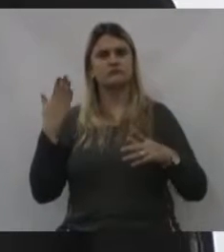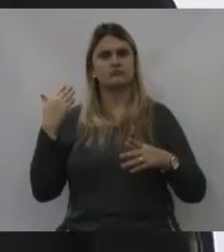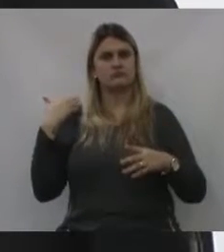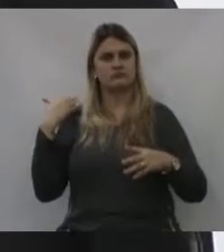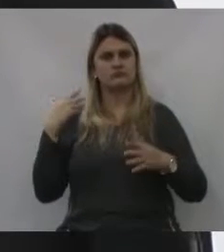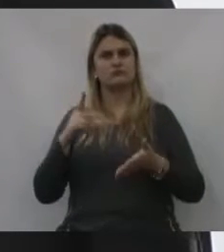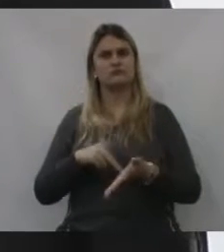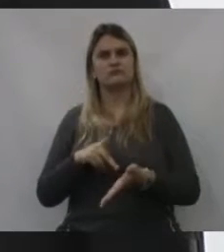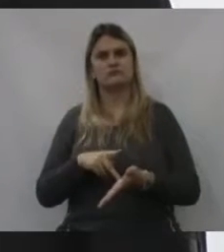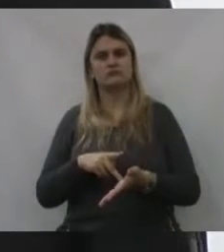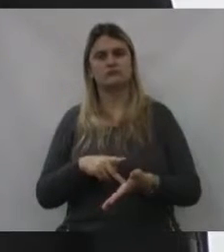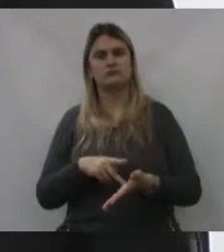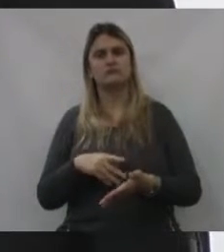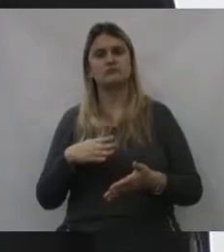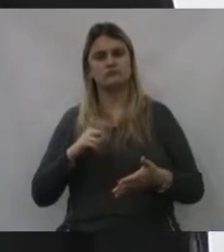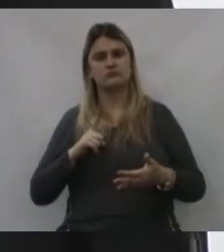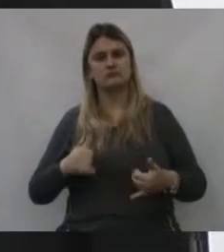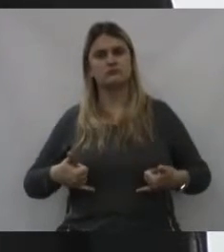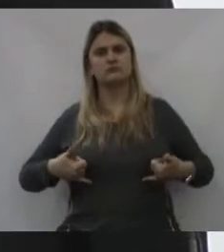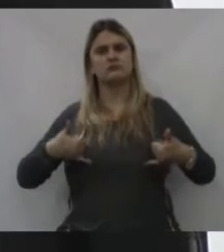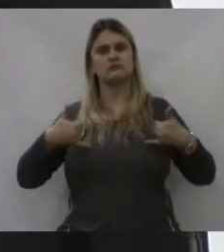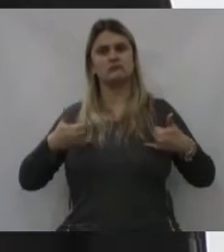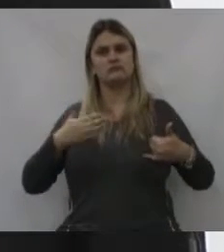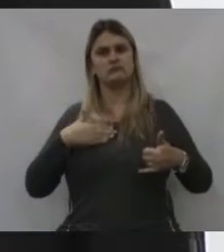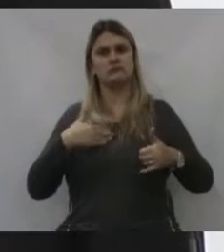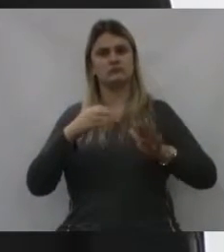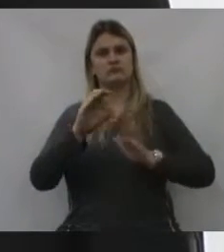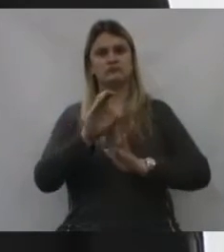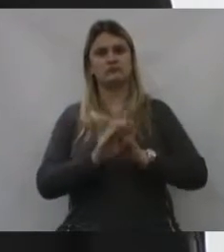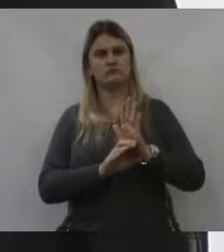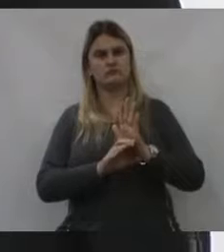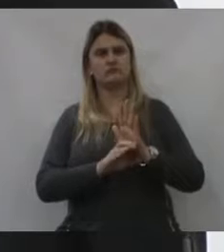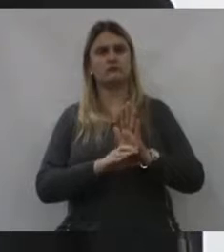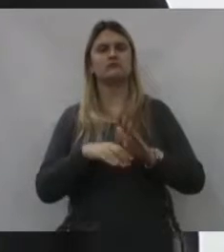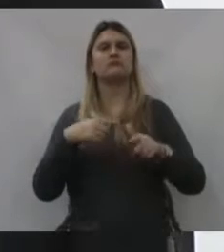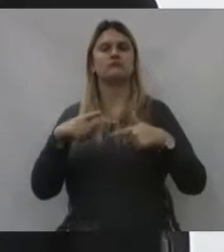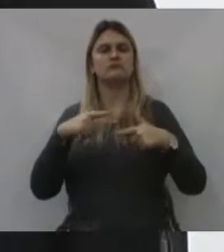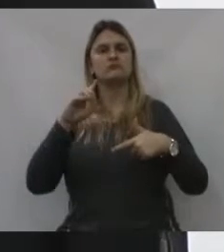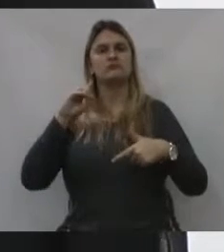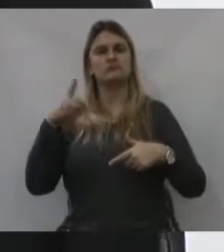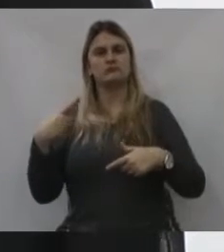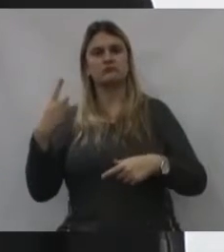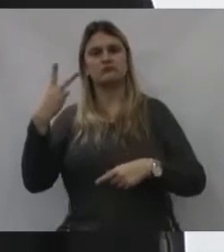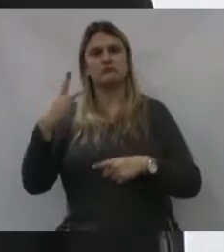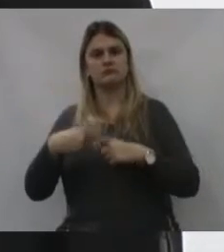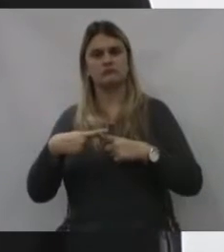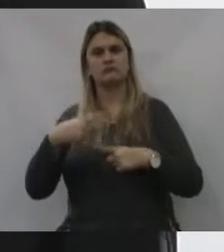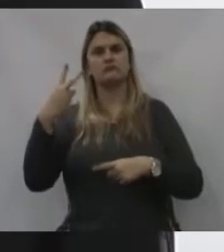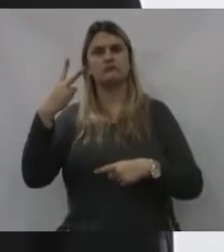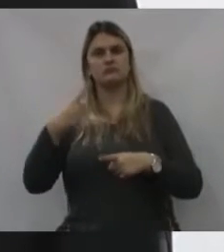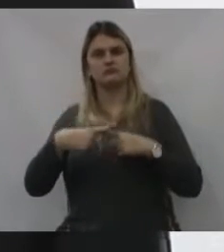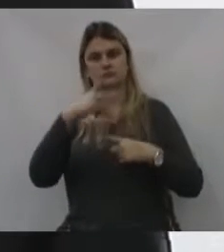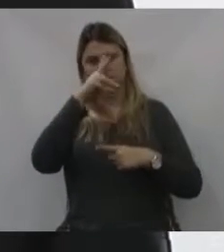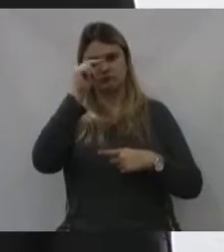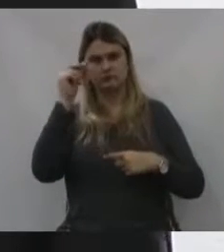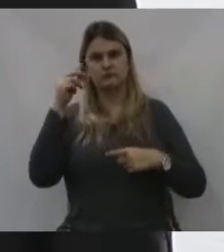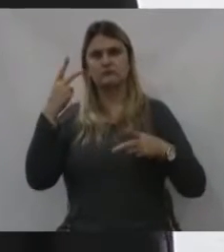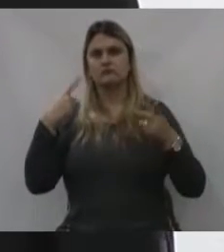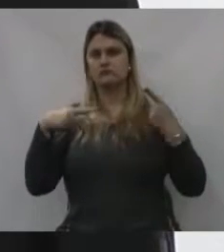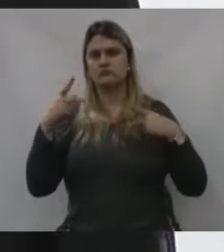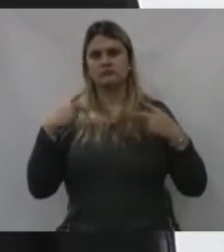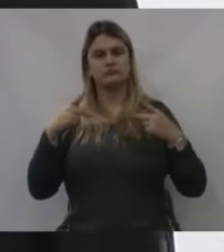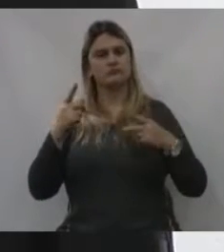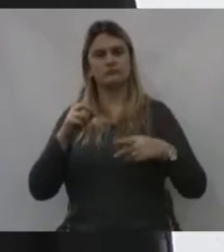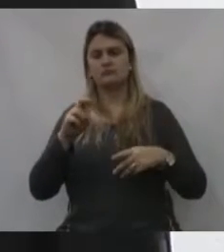política é uma coisa do passado, realmente. Me orgulho do meu currículo, assim, de ter sido deputado duas vezes prefeito, mas